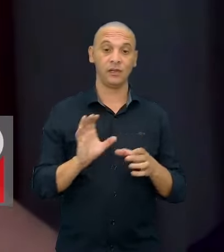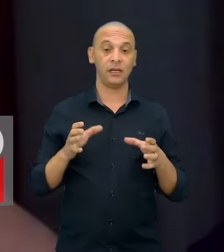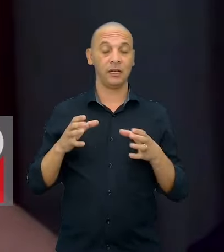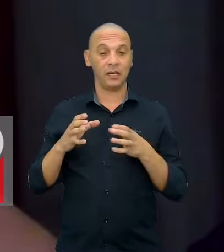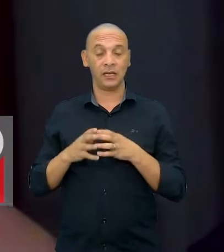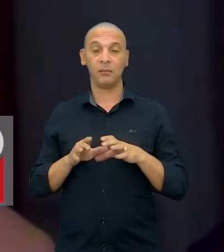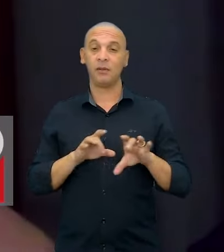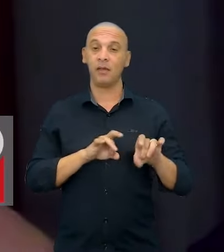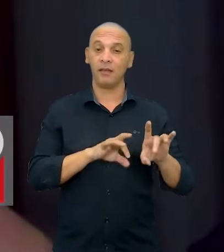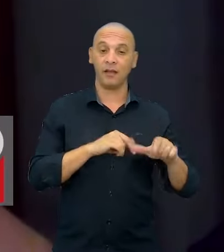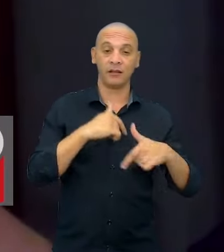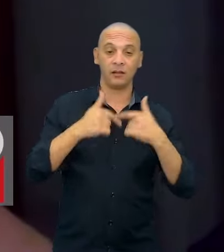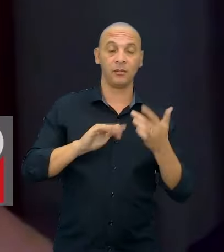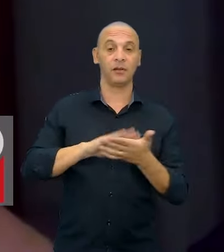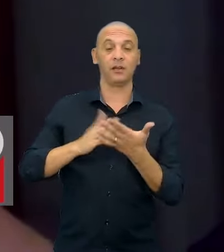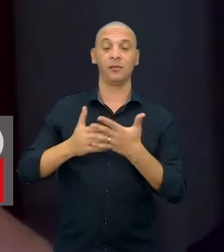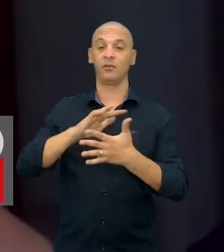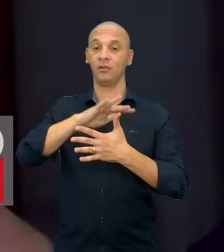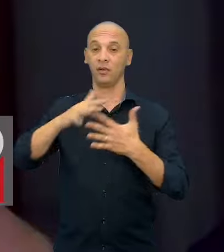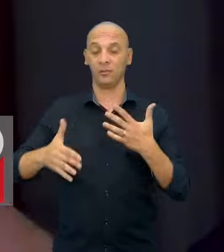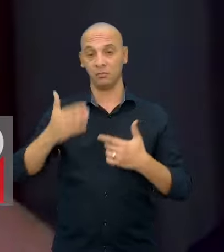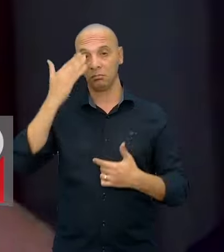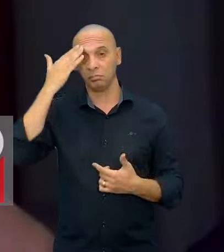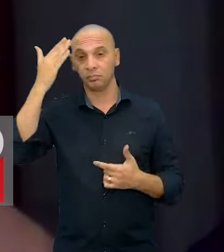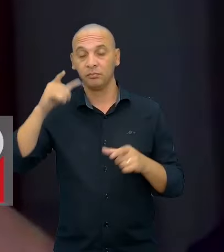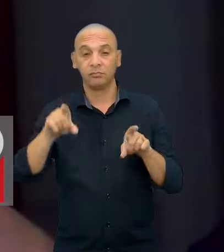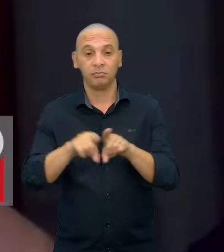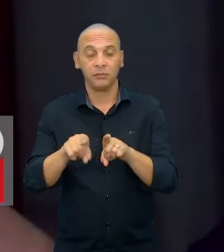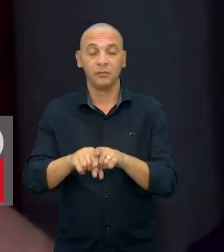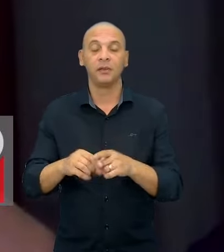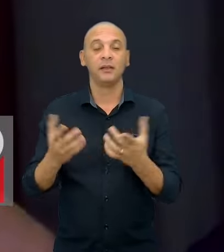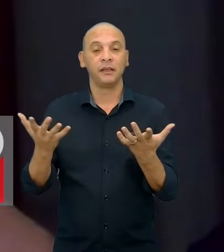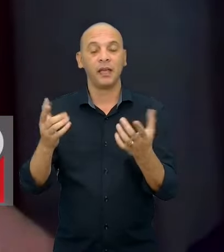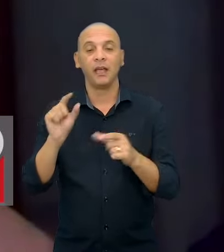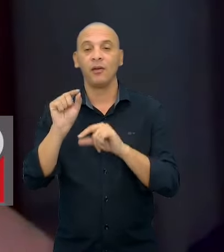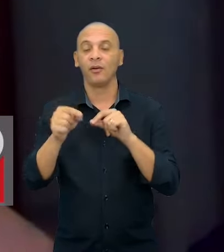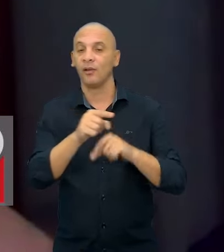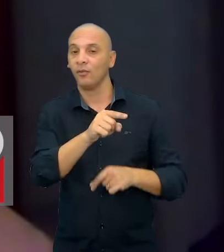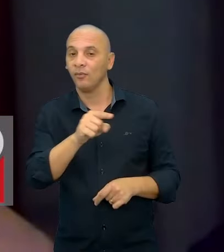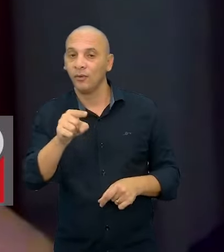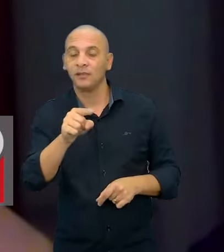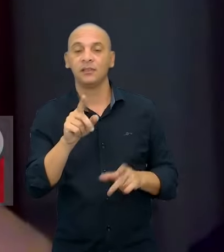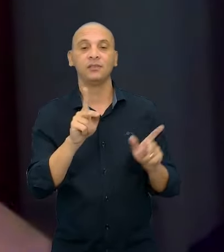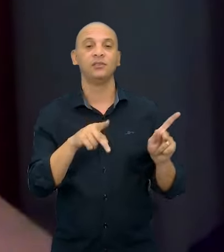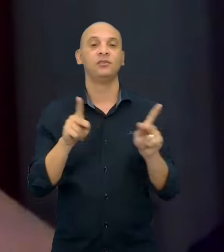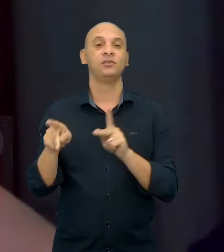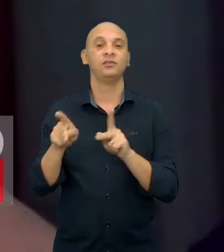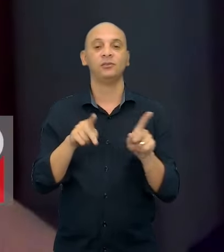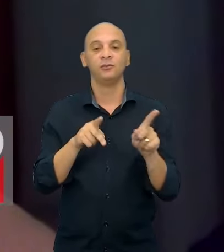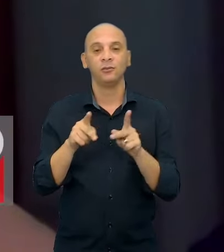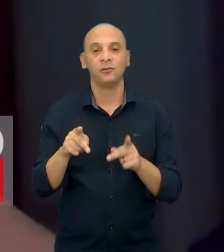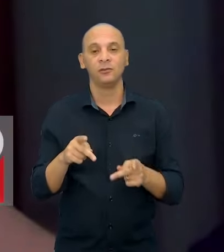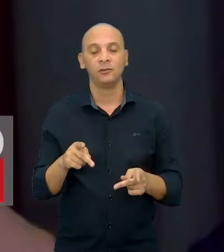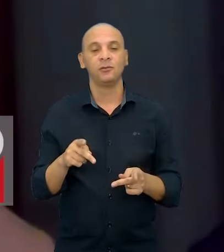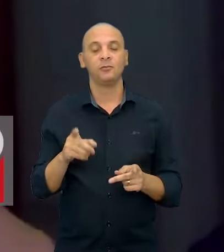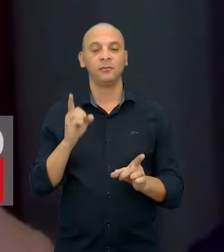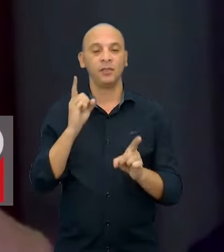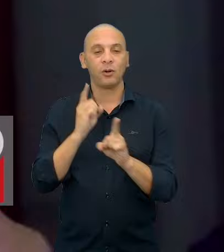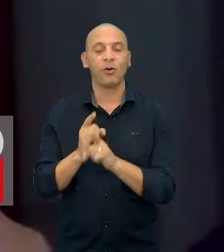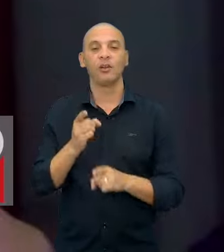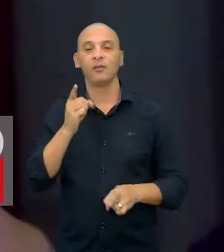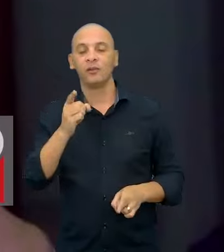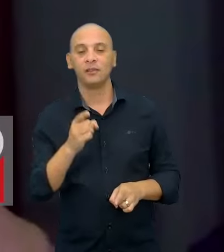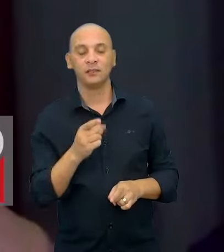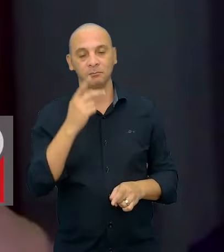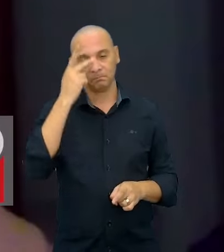equipe técnica, os intérpretes, né, e espero, né, e vocês, professores, encontrar vocês, professores,